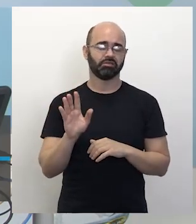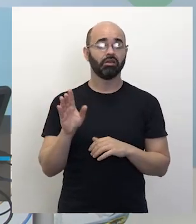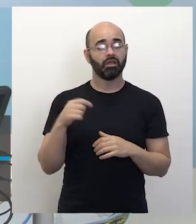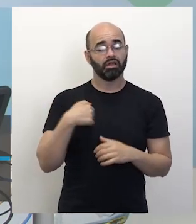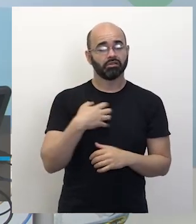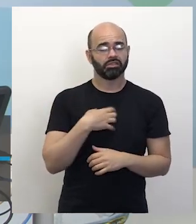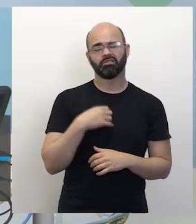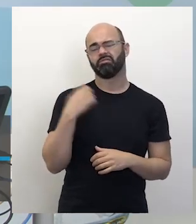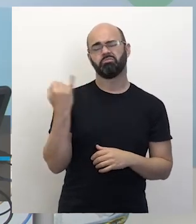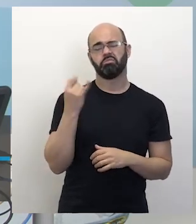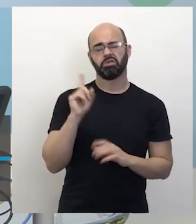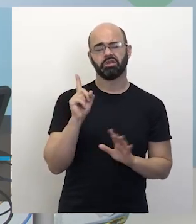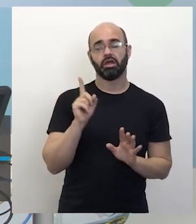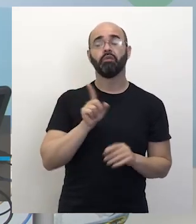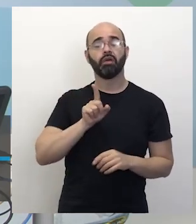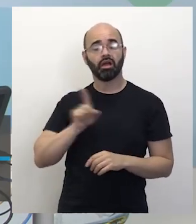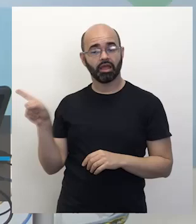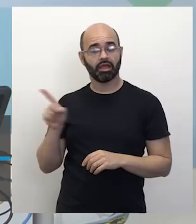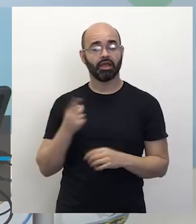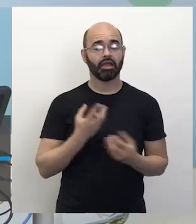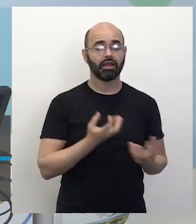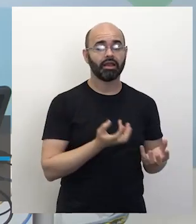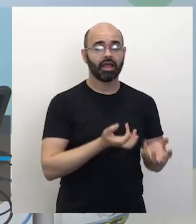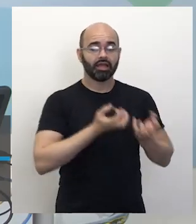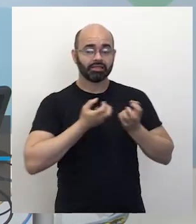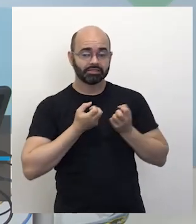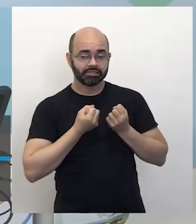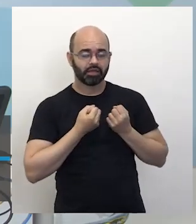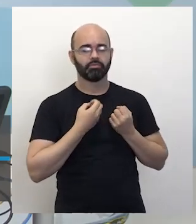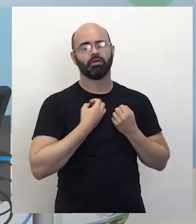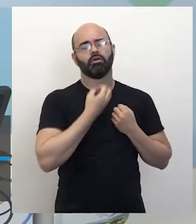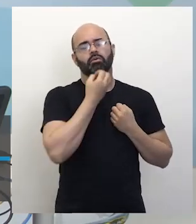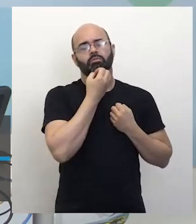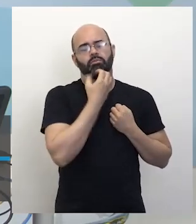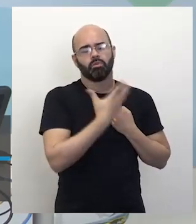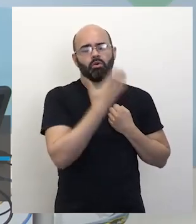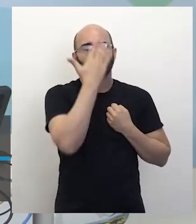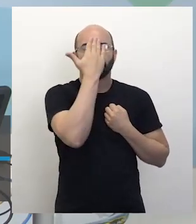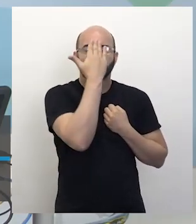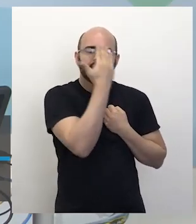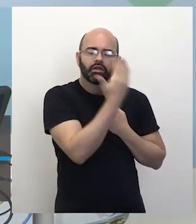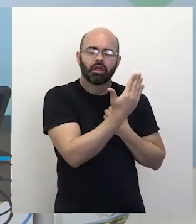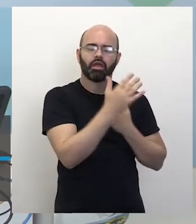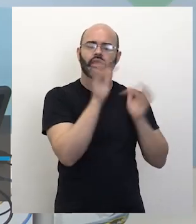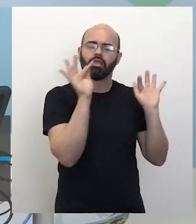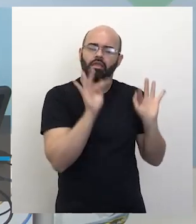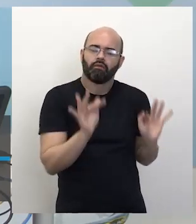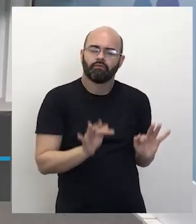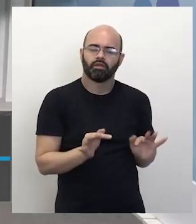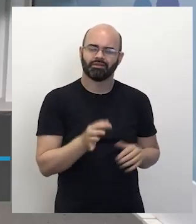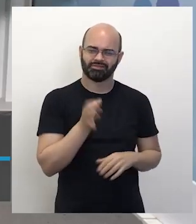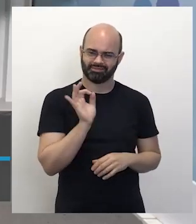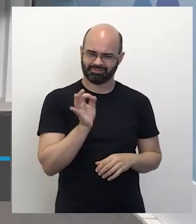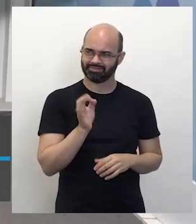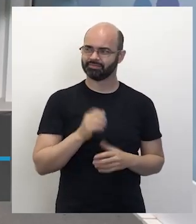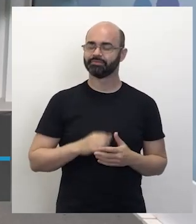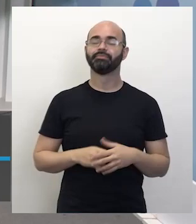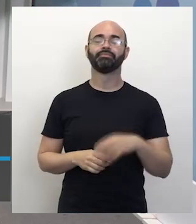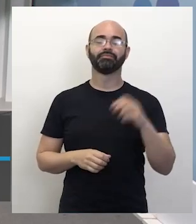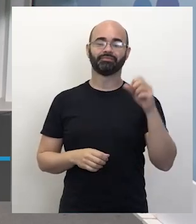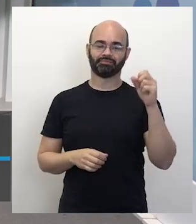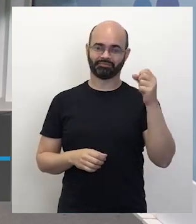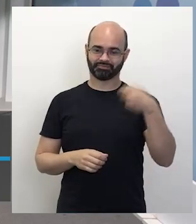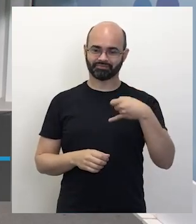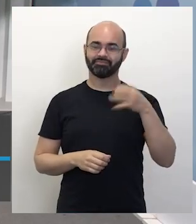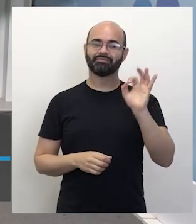o outro, gente, para quem está recebendo esse gesto, faz uma grande diferença, não é, meu amigo? Sim, com certeza. E tem muito a ver com o